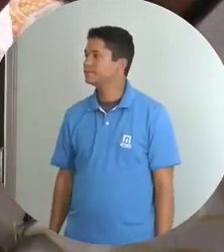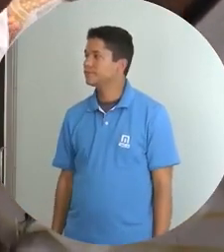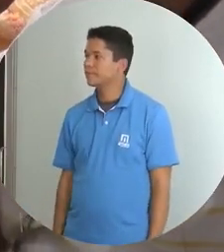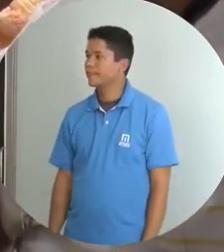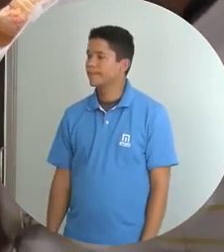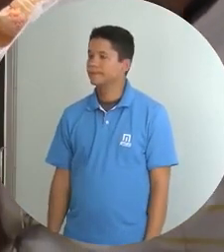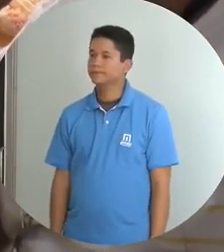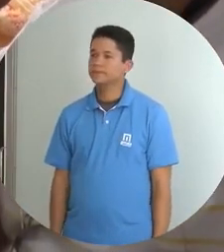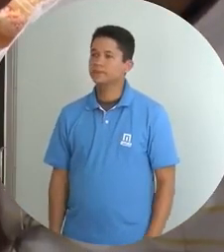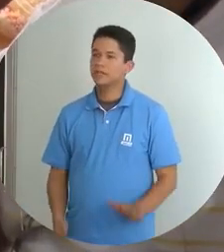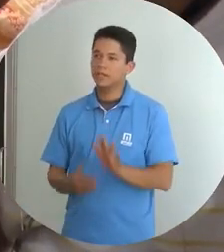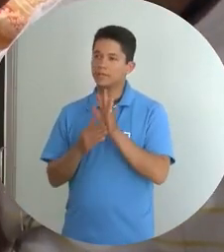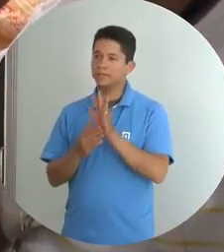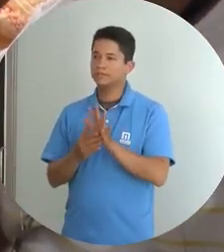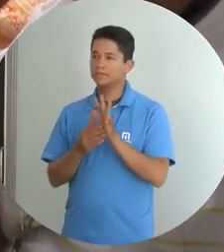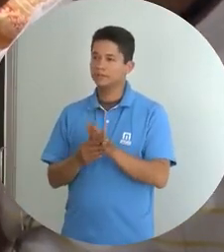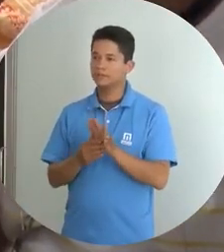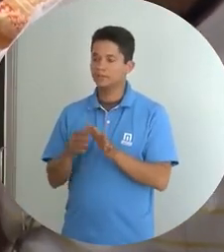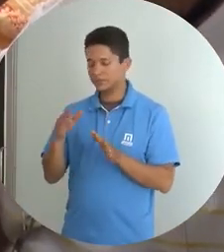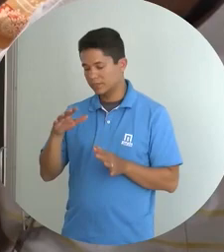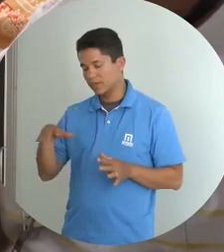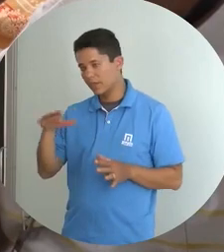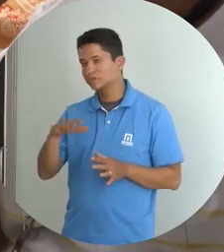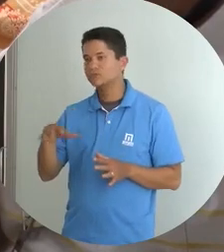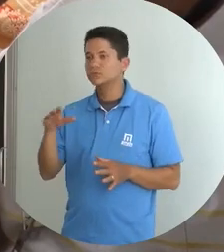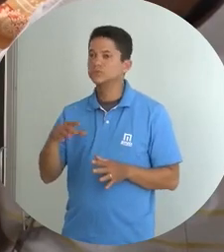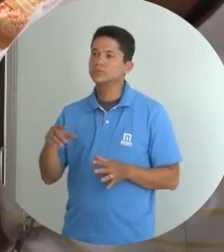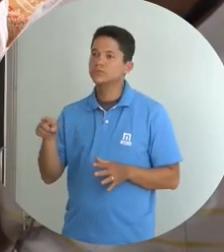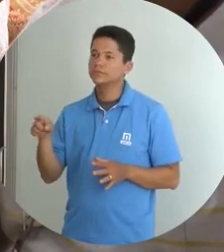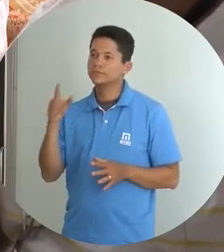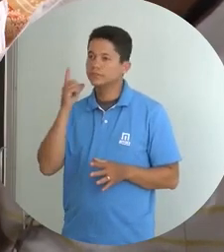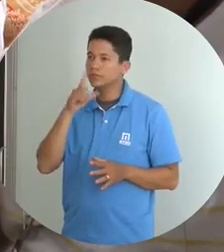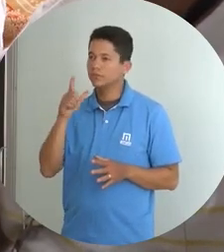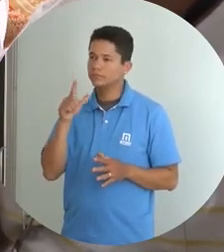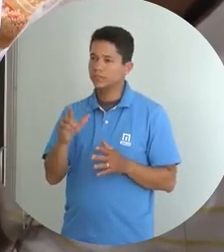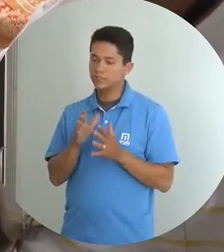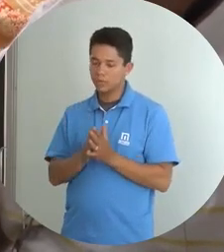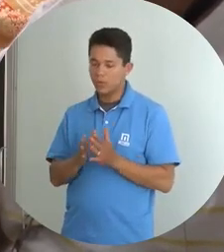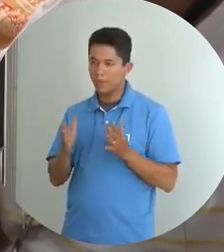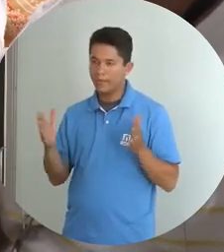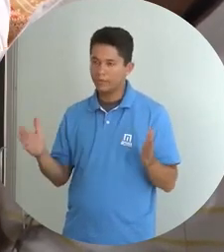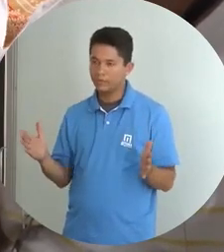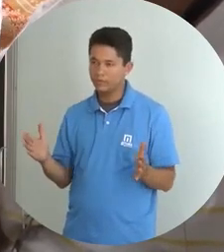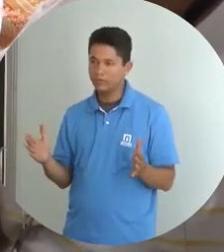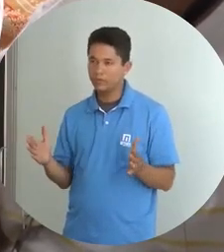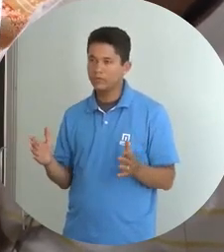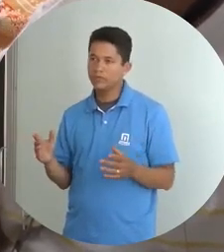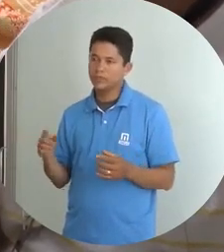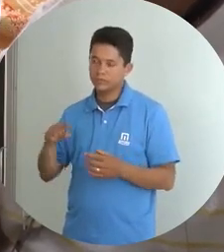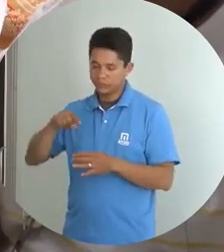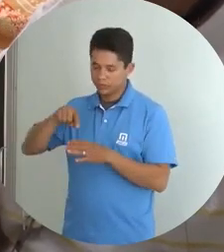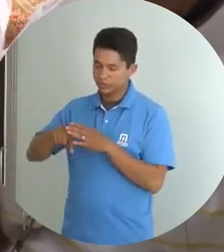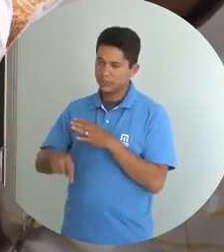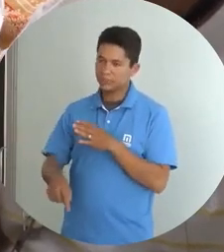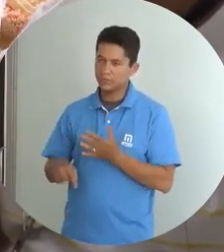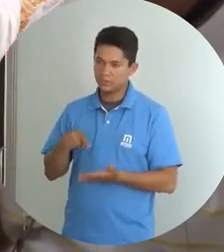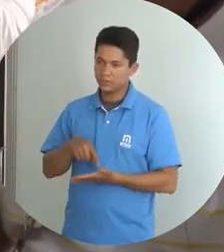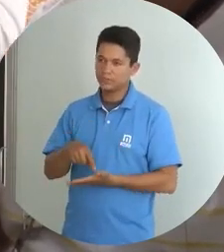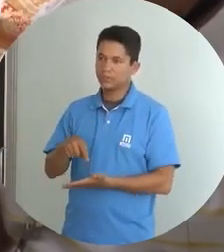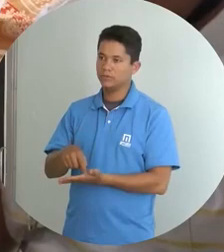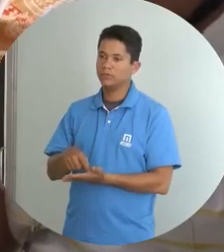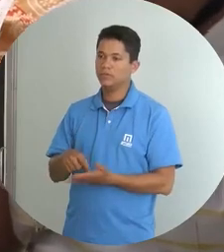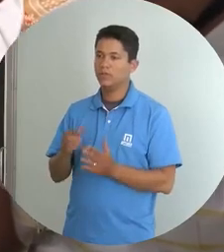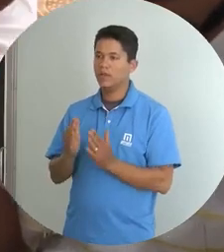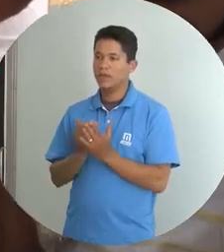Você apresentou uns casos que você consegue um aumento de diâmetro em função da injeção, isso influenciando na